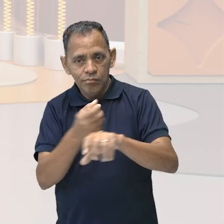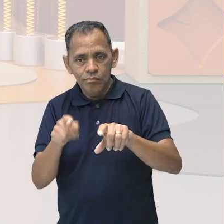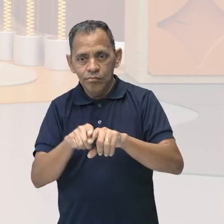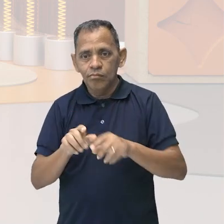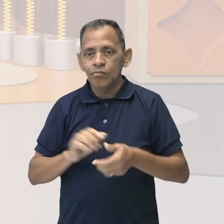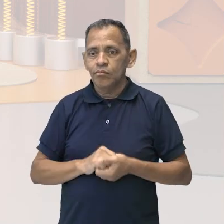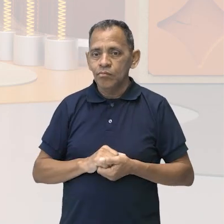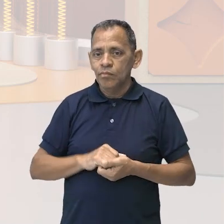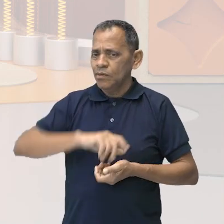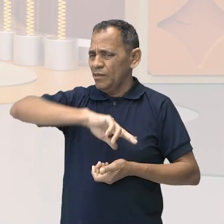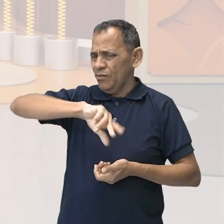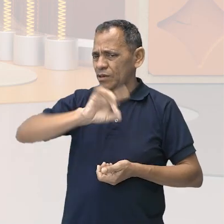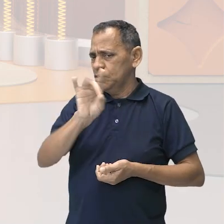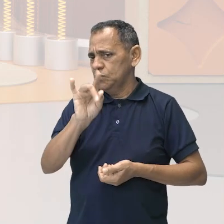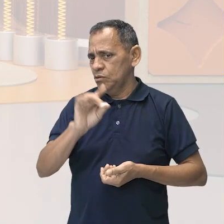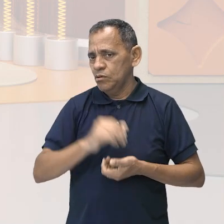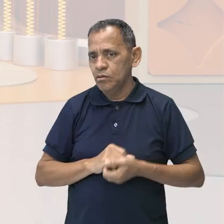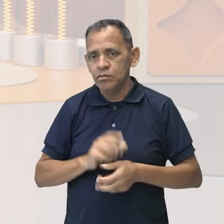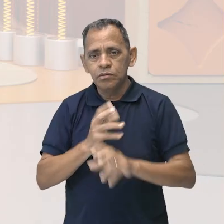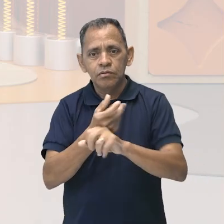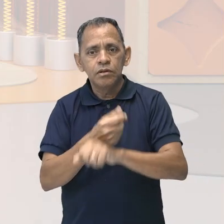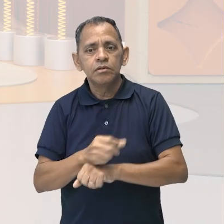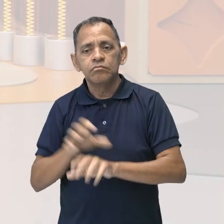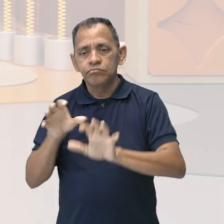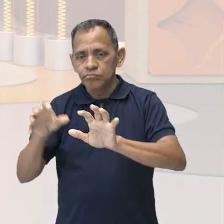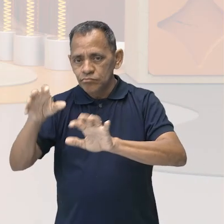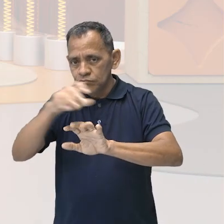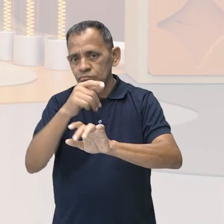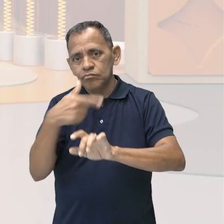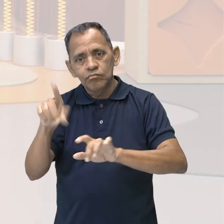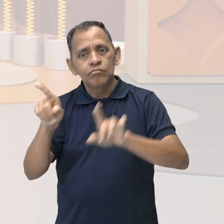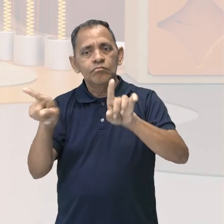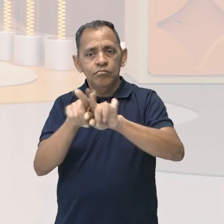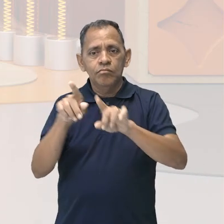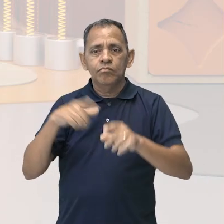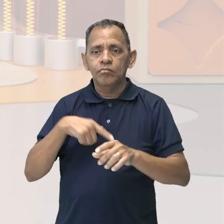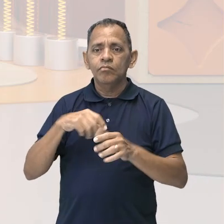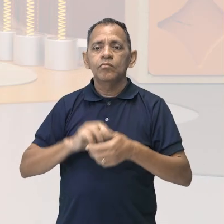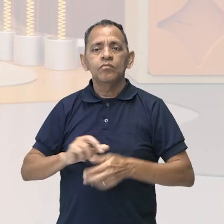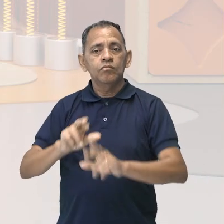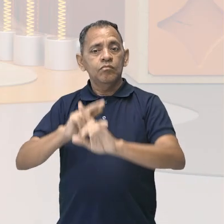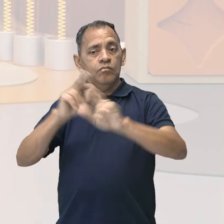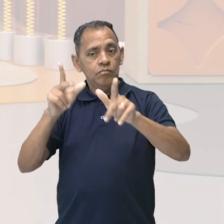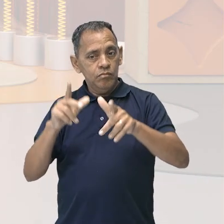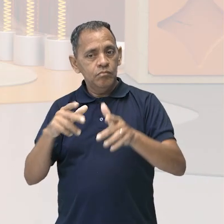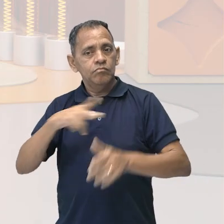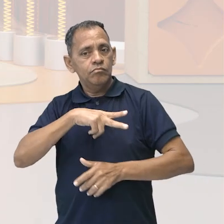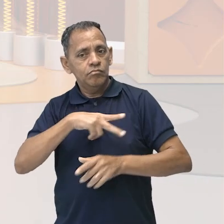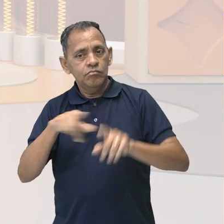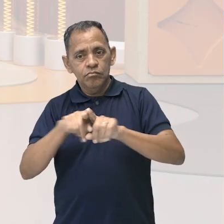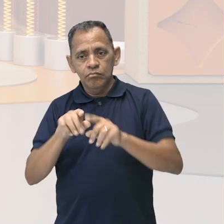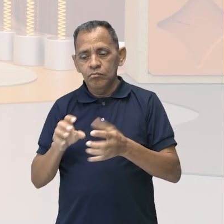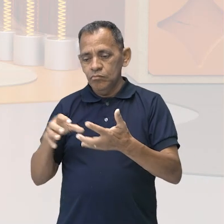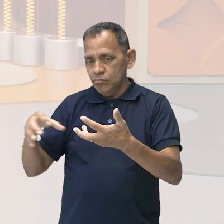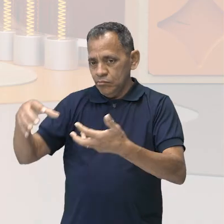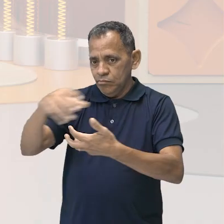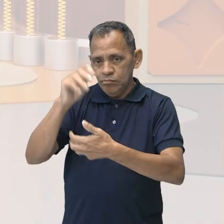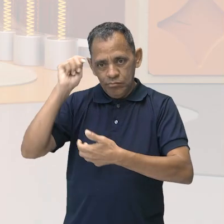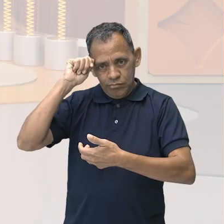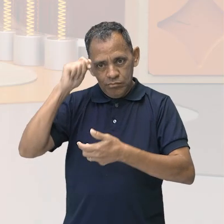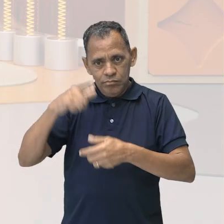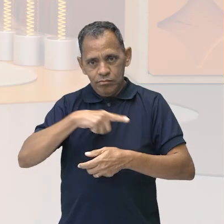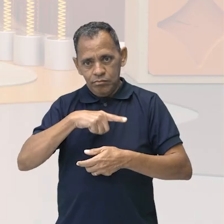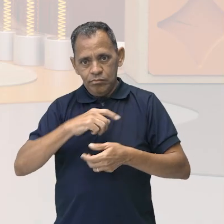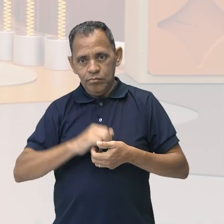à savana. Nós temos ali outros biomas, outros aspectos físicos que são muito distintos a depender da região do continente africano que você vai